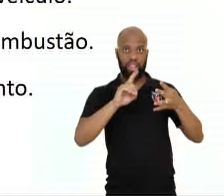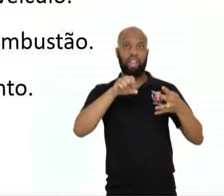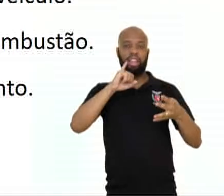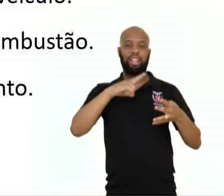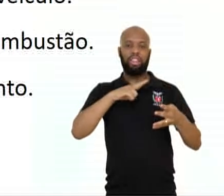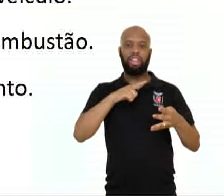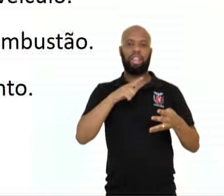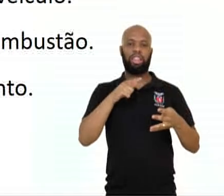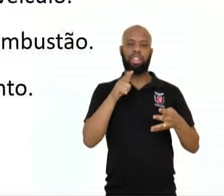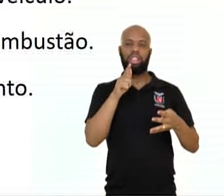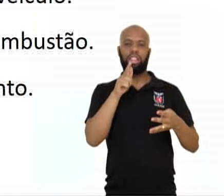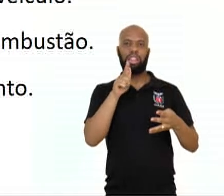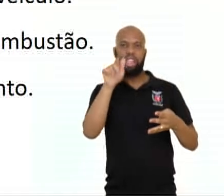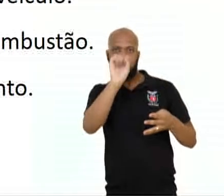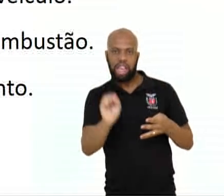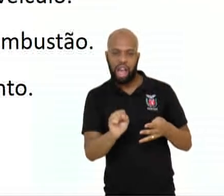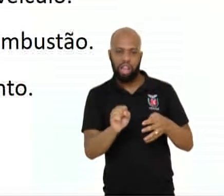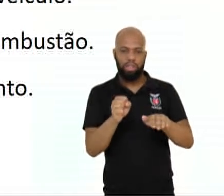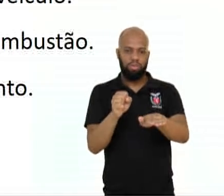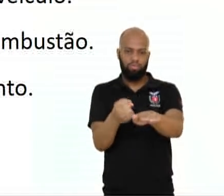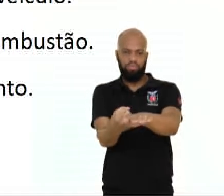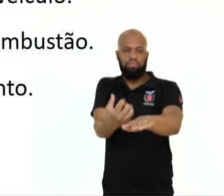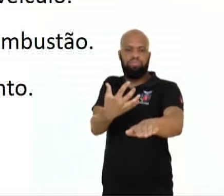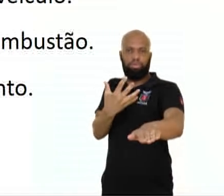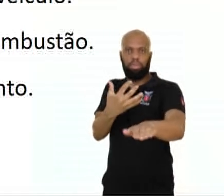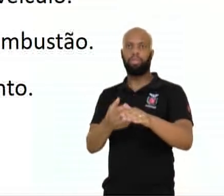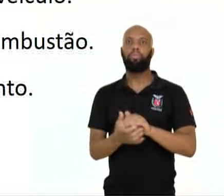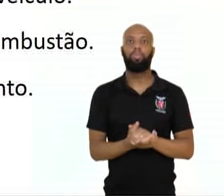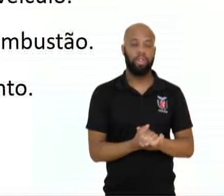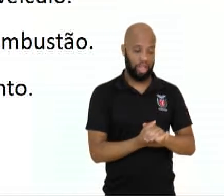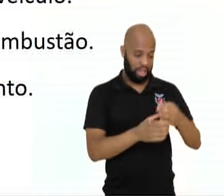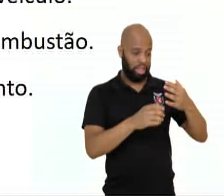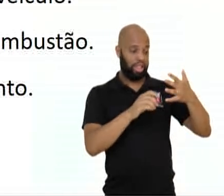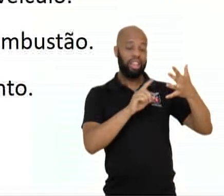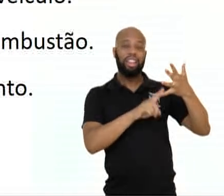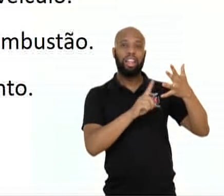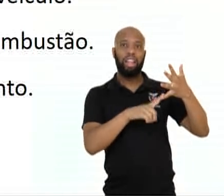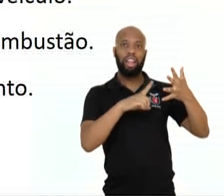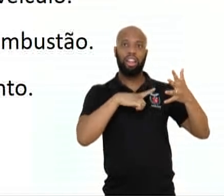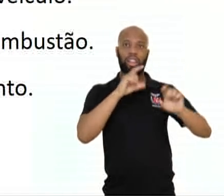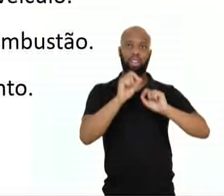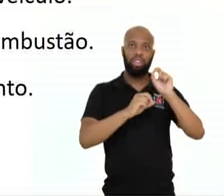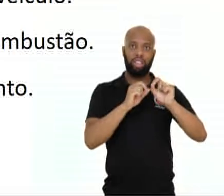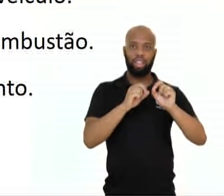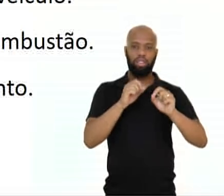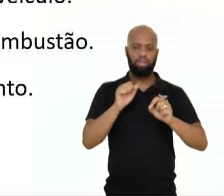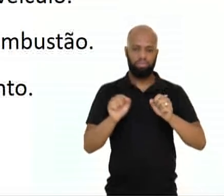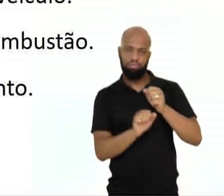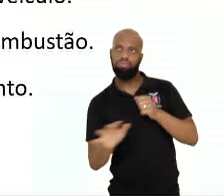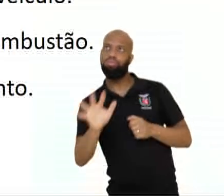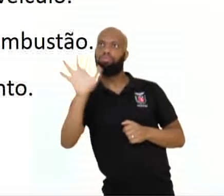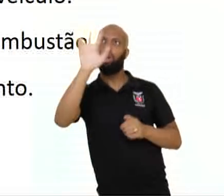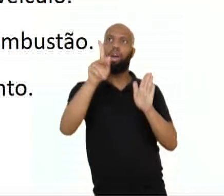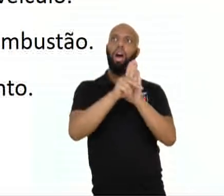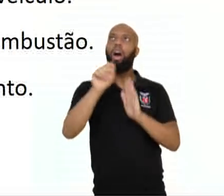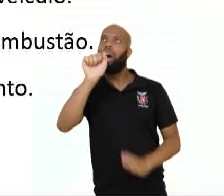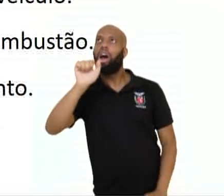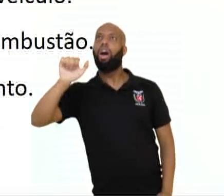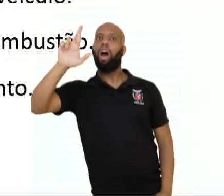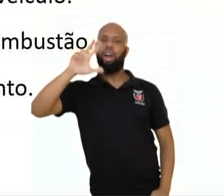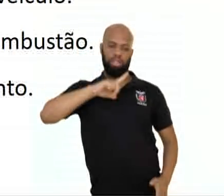pelo escapamento. Ou letra E, na carburação com difusão de combustível no ar.